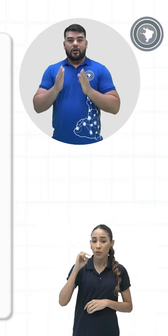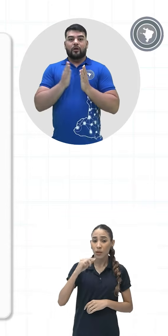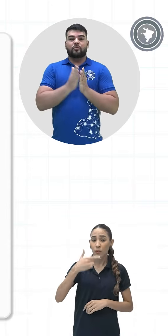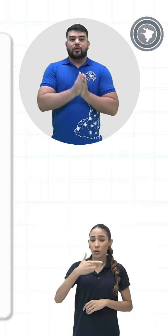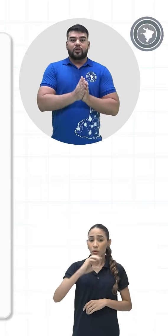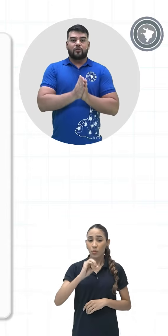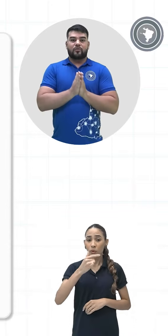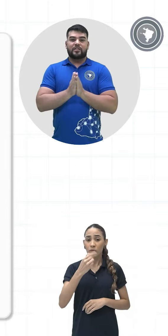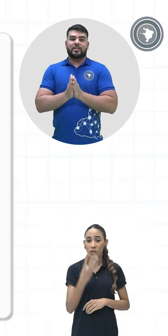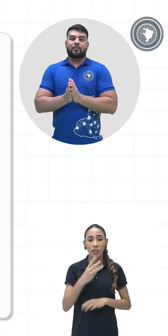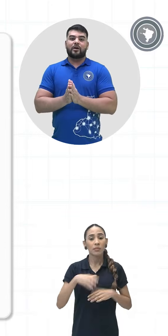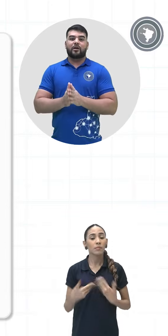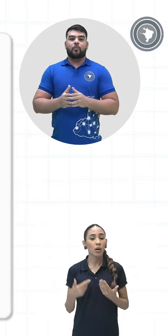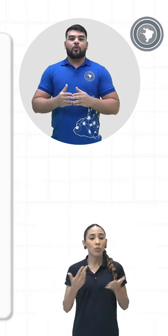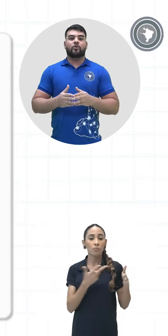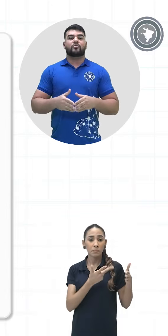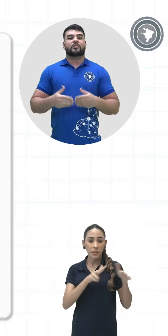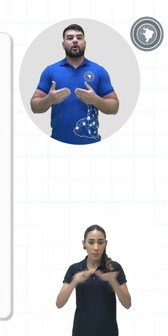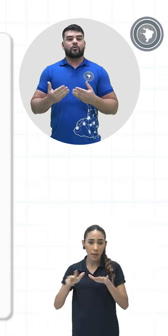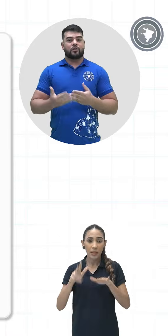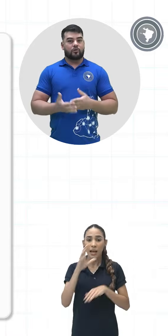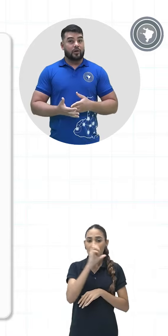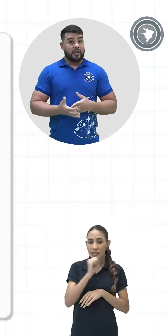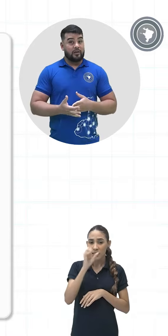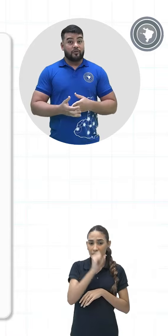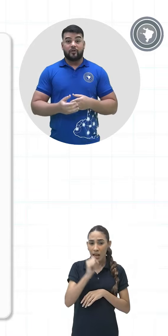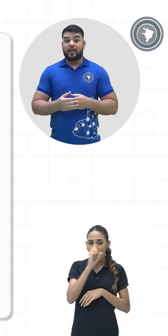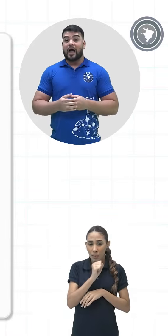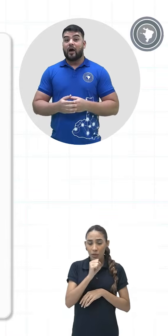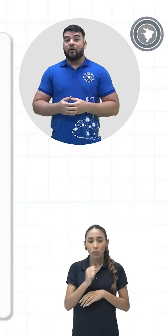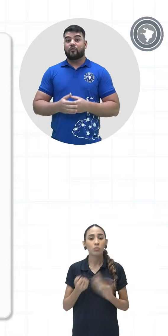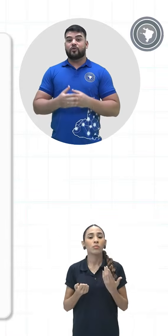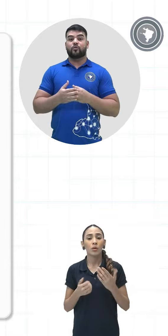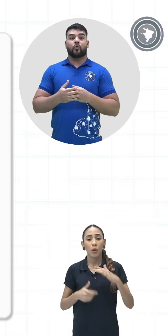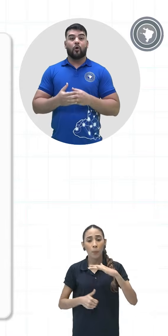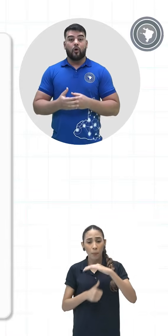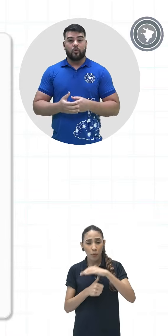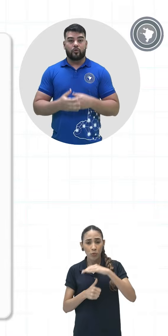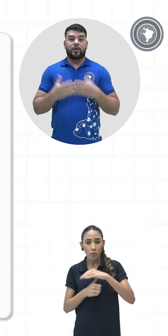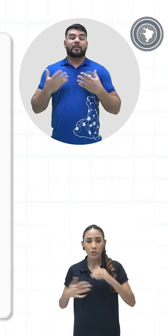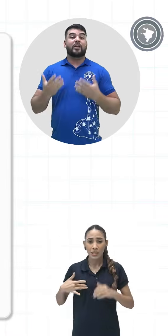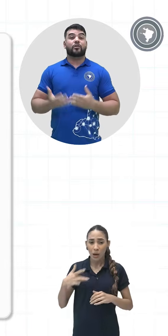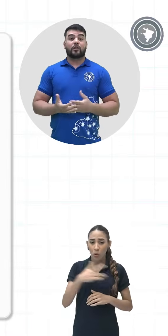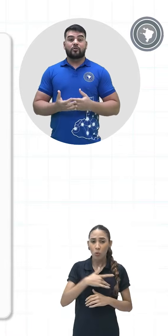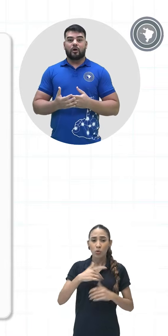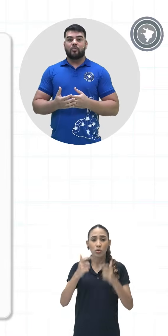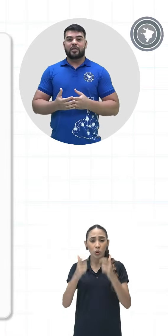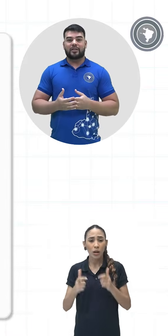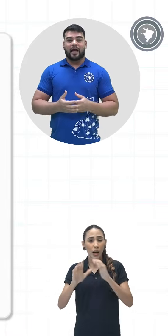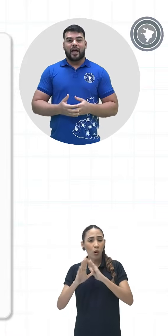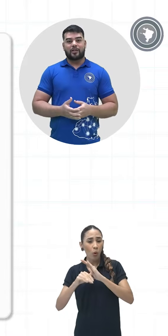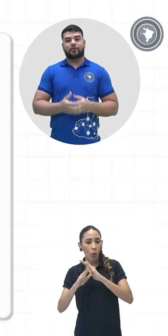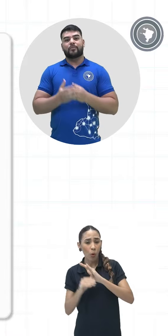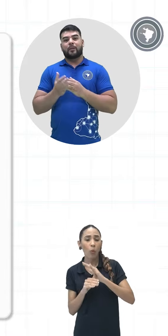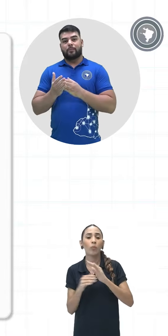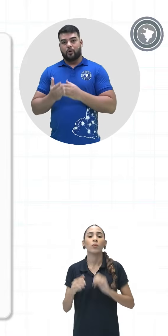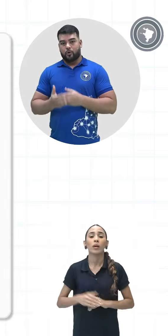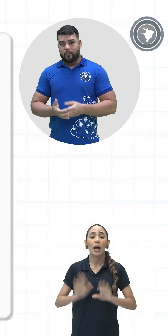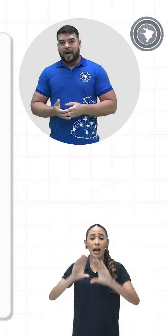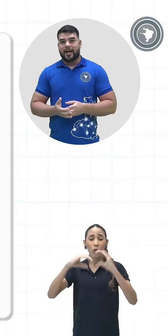2023. Durante o fim de semana, o posto de saúde de Coqueirinho foi alvo de um roubo, deixando a